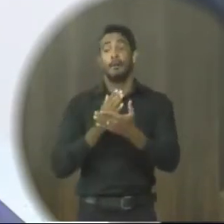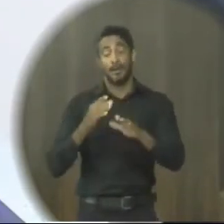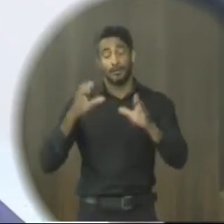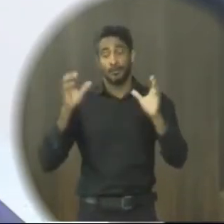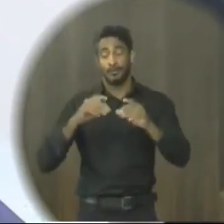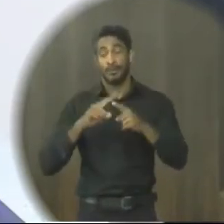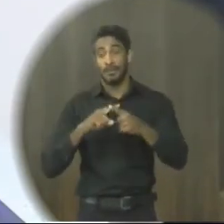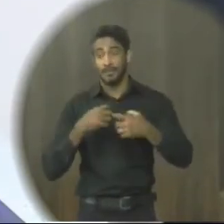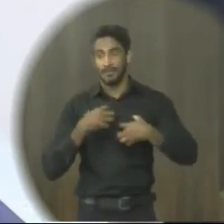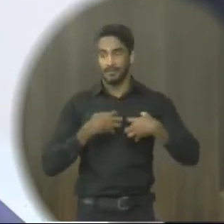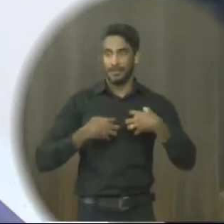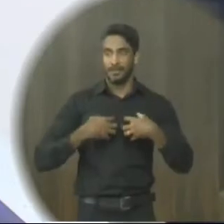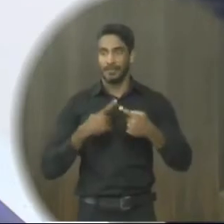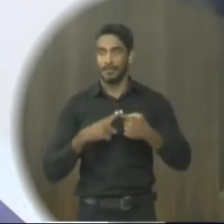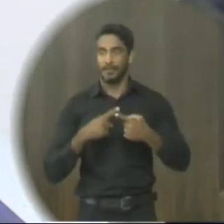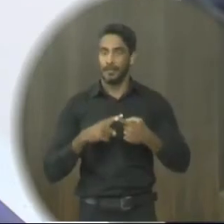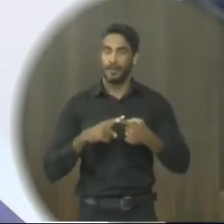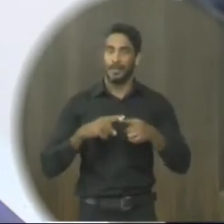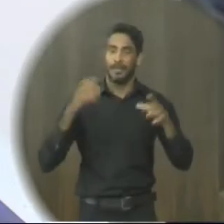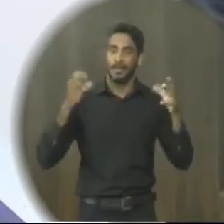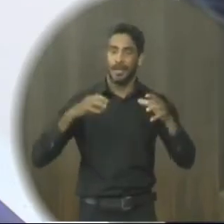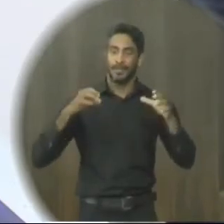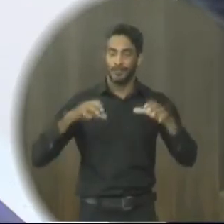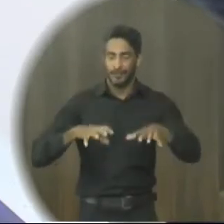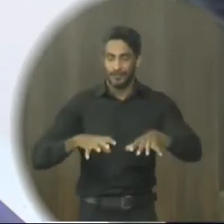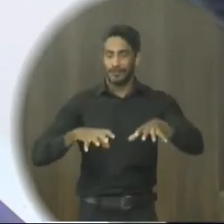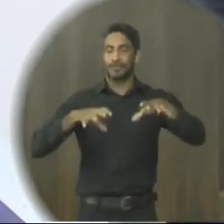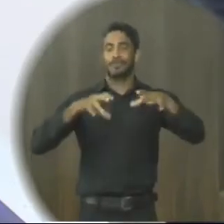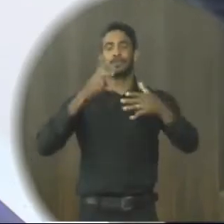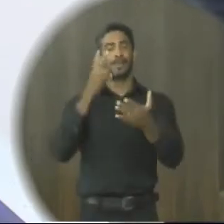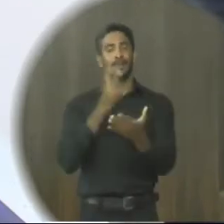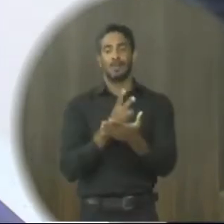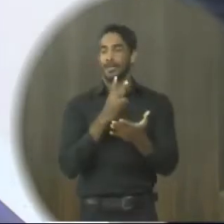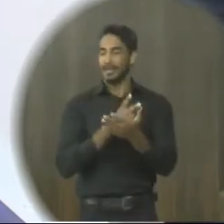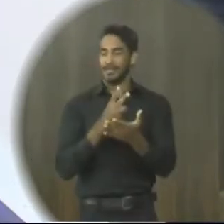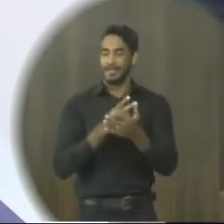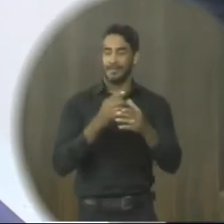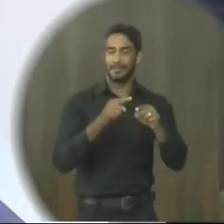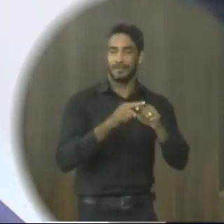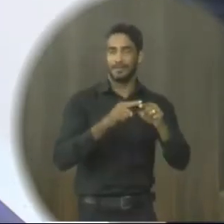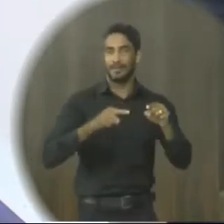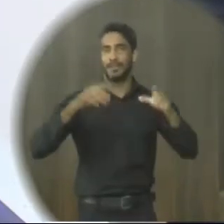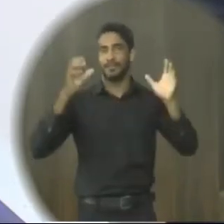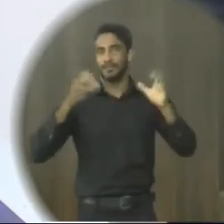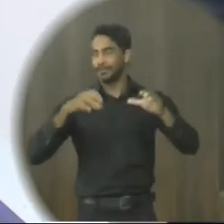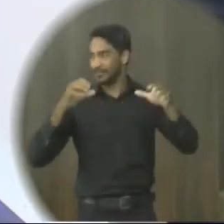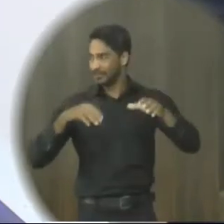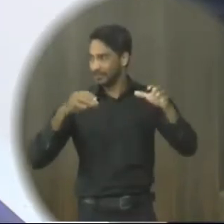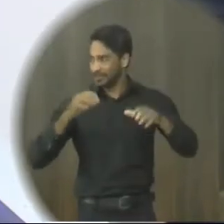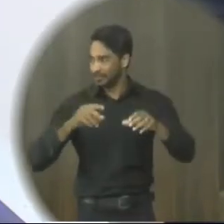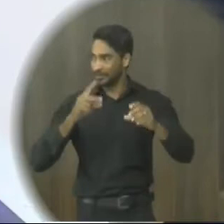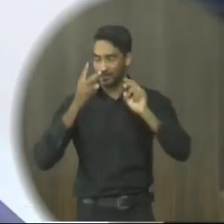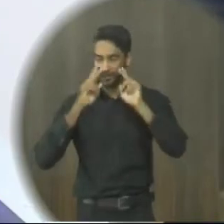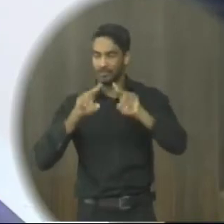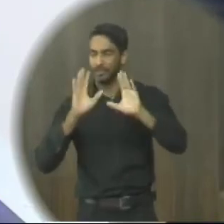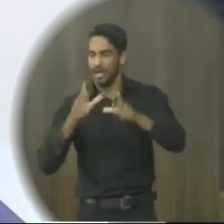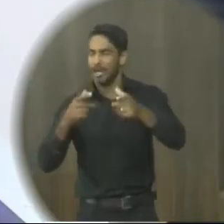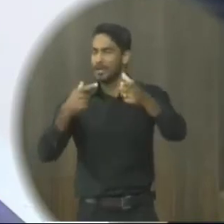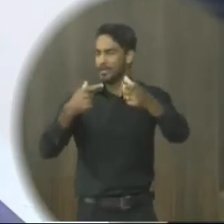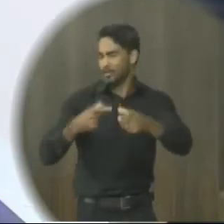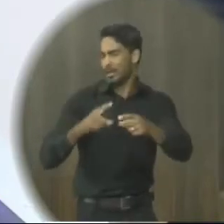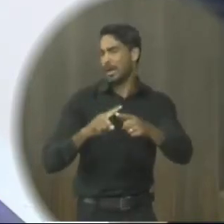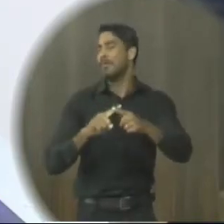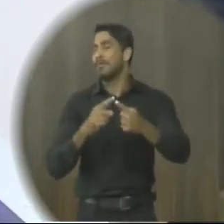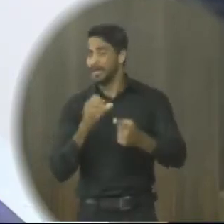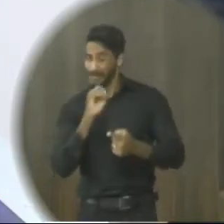porque é uma região que ela alaga constantemente durante os períodos de chuva. É, inclusive, agradecer pela presença, já estivemos nesse local lá, e o quanto